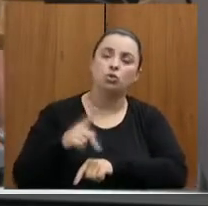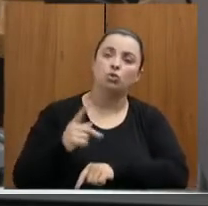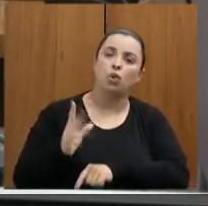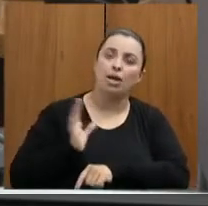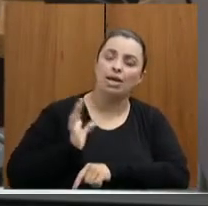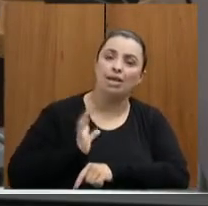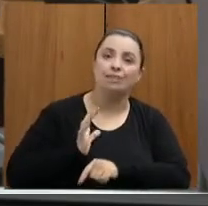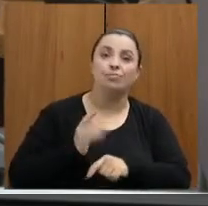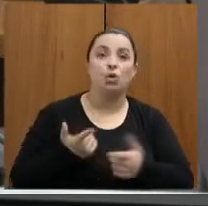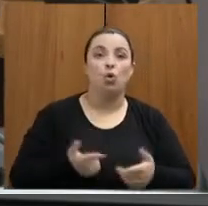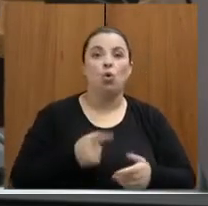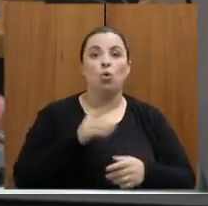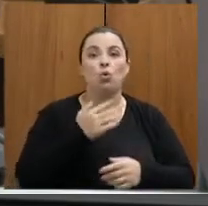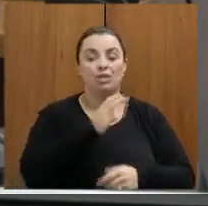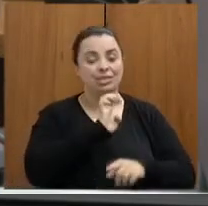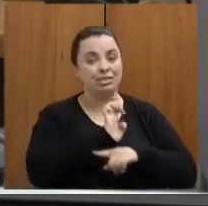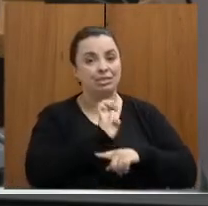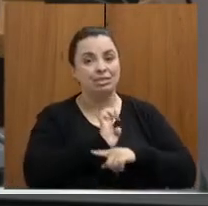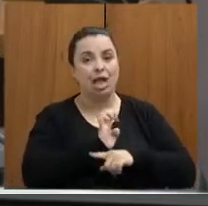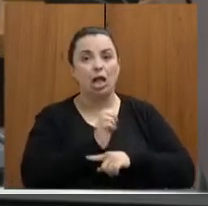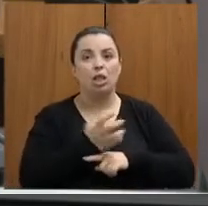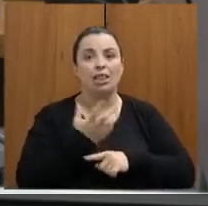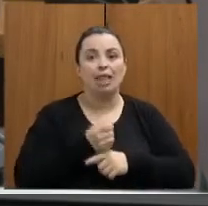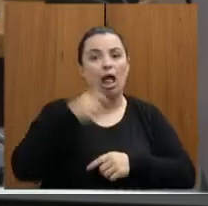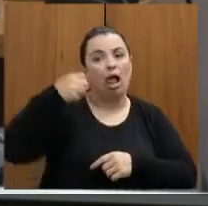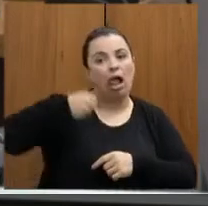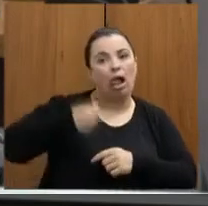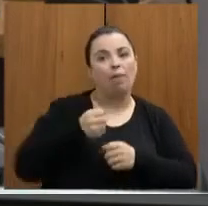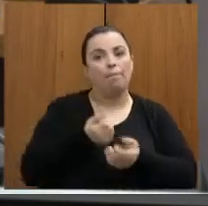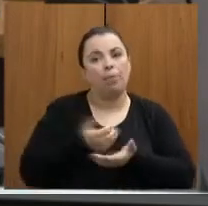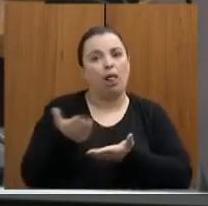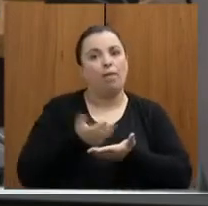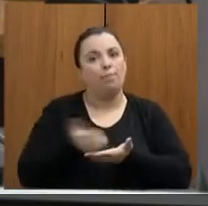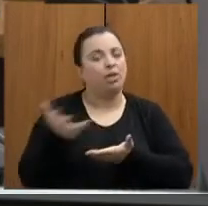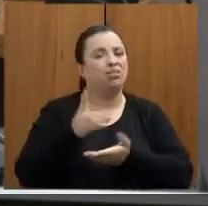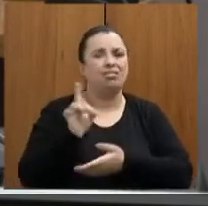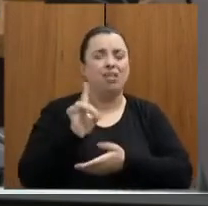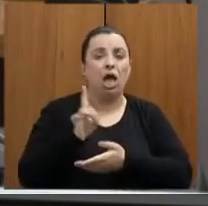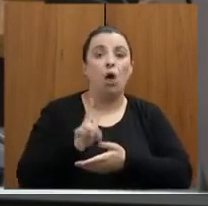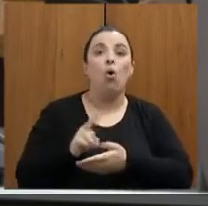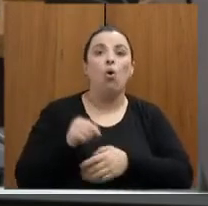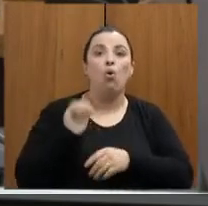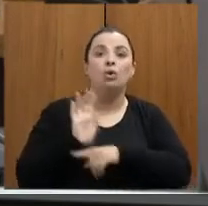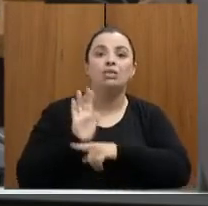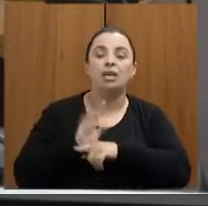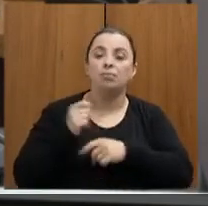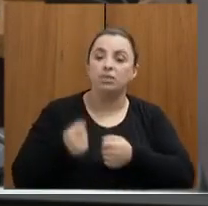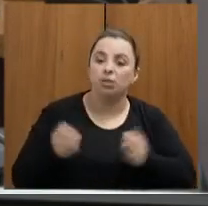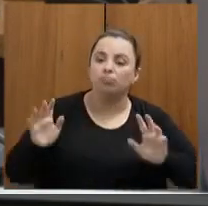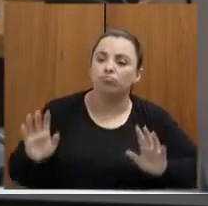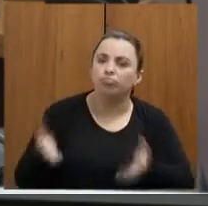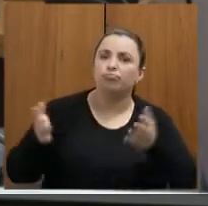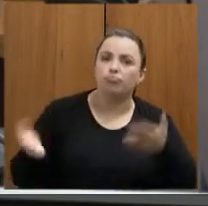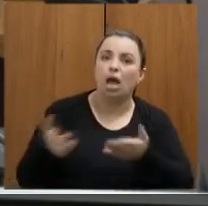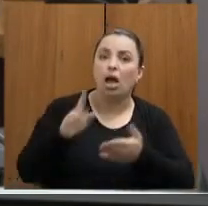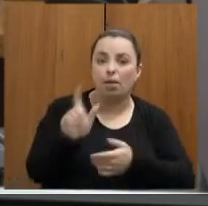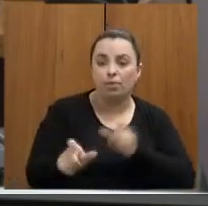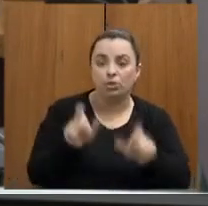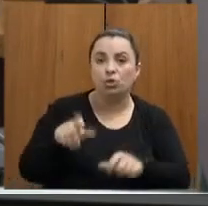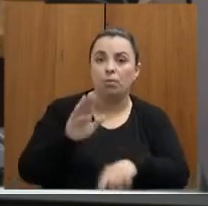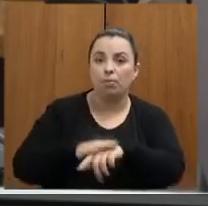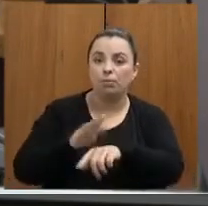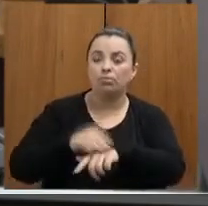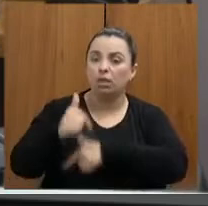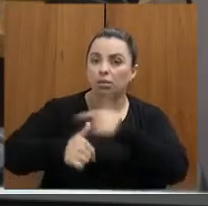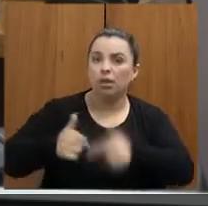causa na verdade é dependência o Estado tem que na verdade prover condições desses indivíduos gerar sua própria riqueza e Mário Campos